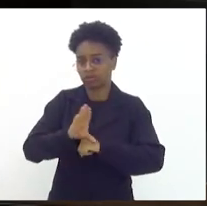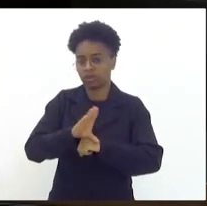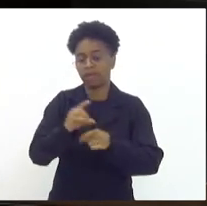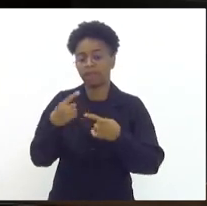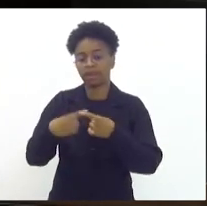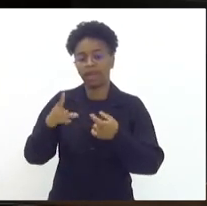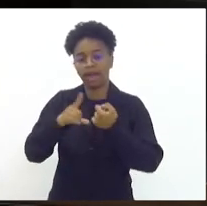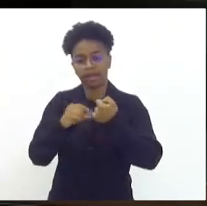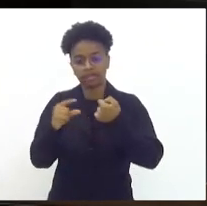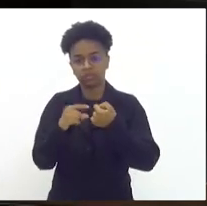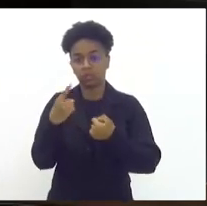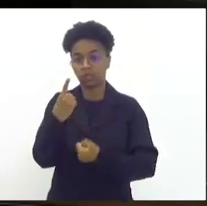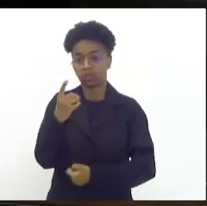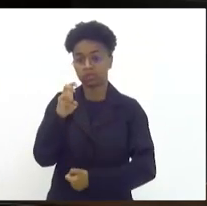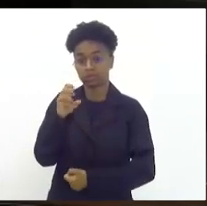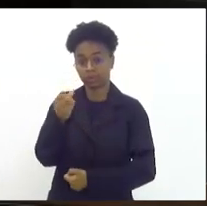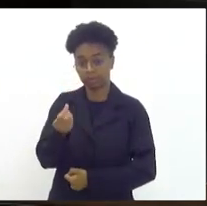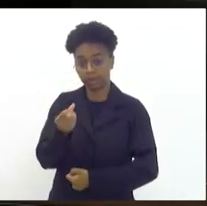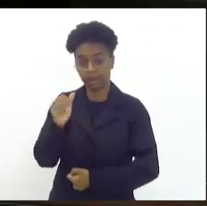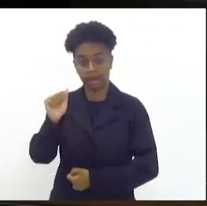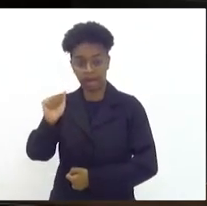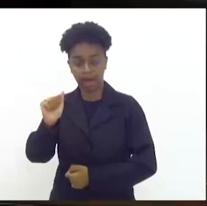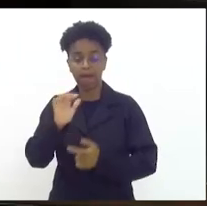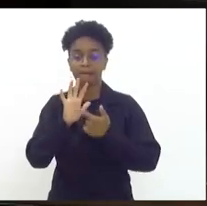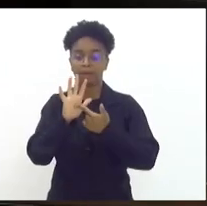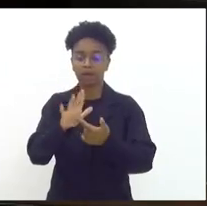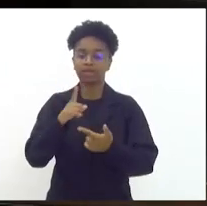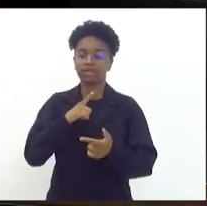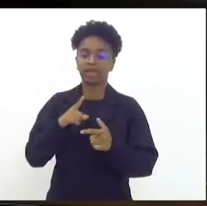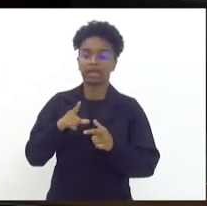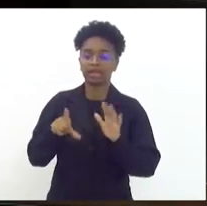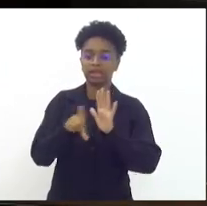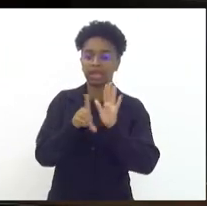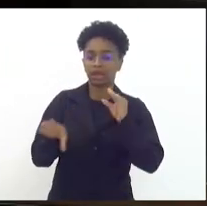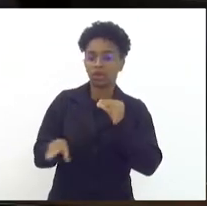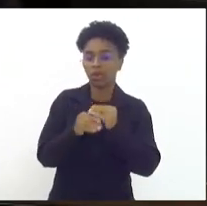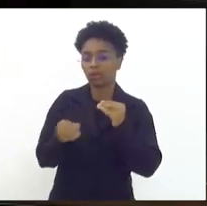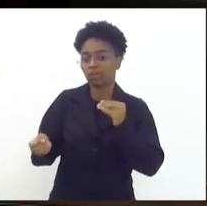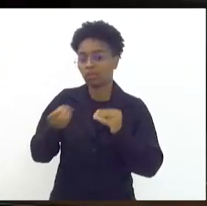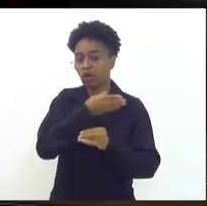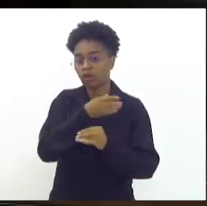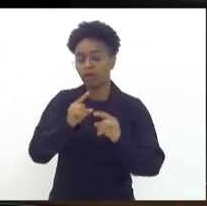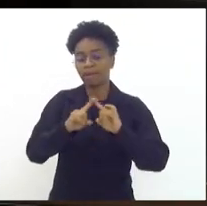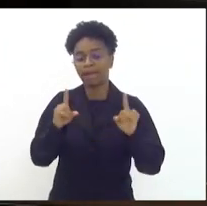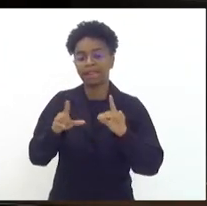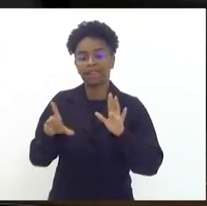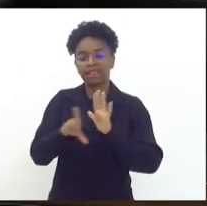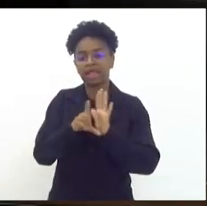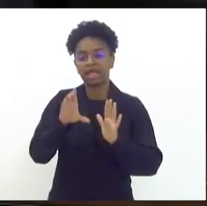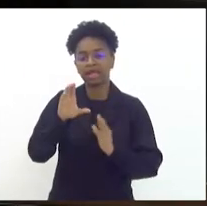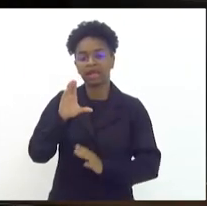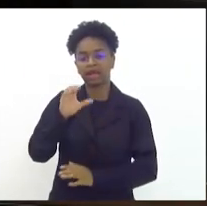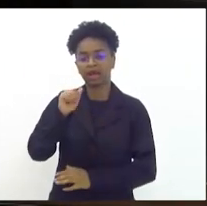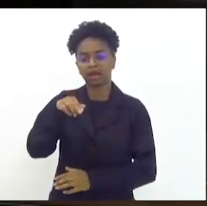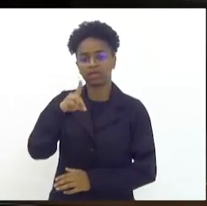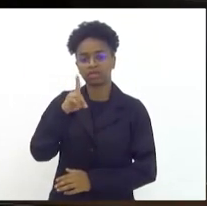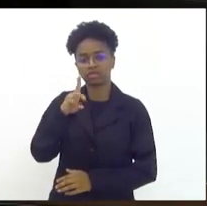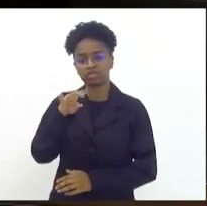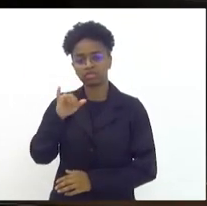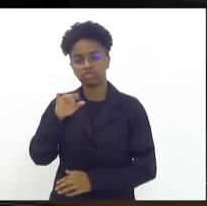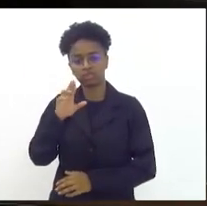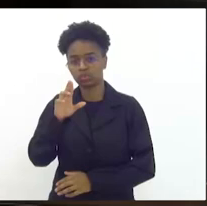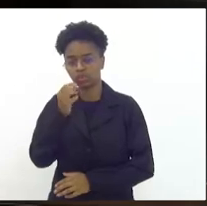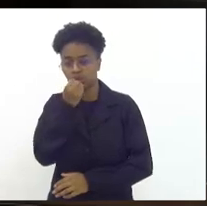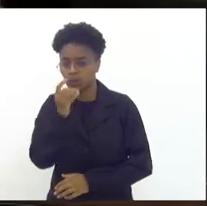156a tá dizendo que vai ter uma lei complementar é uma espécie de nova lei Cândida Ah mas a lei Cândido não deu certo mas nós precisamos de uma lei